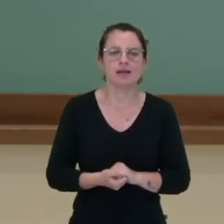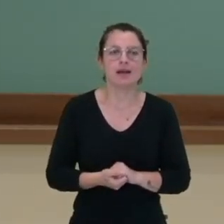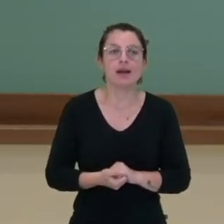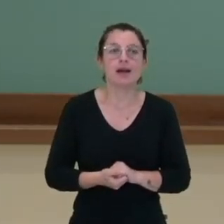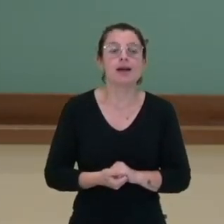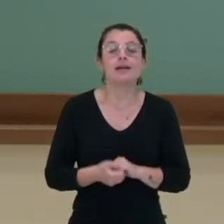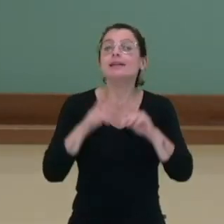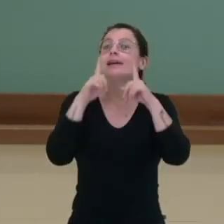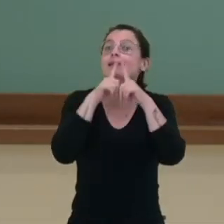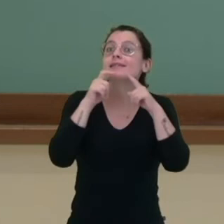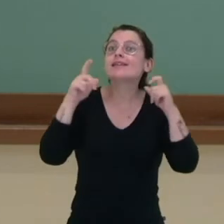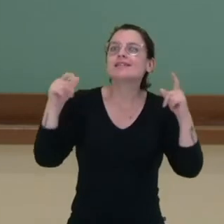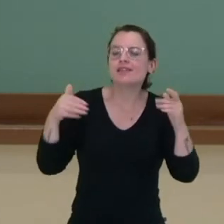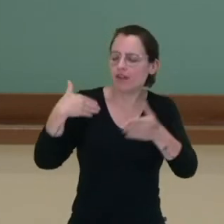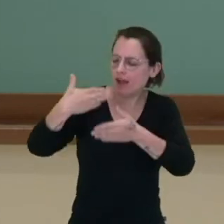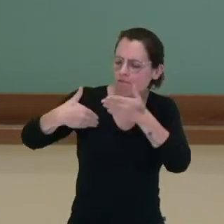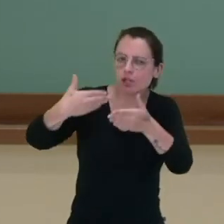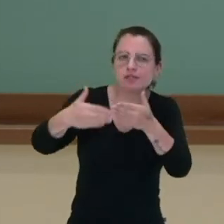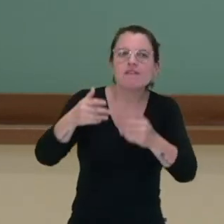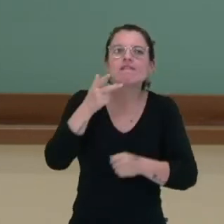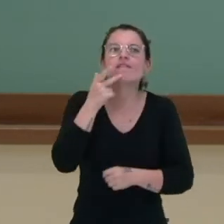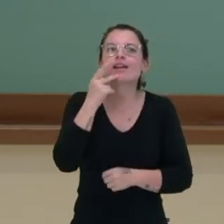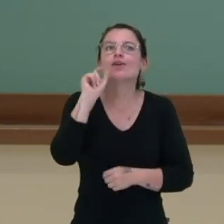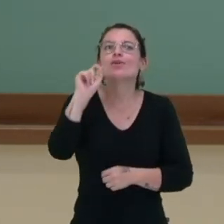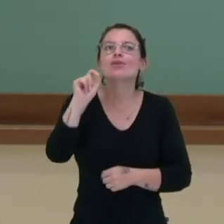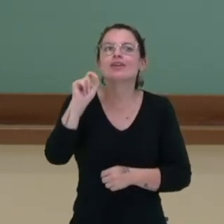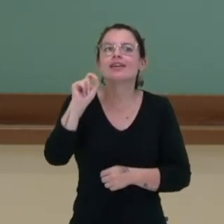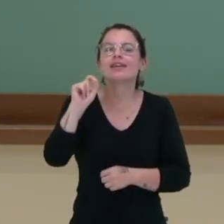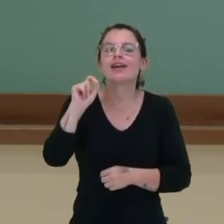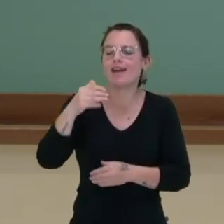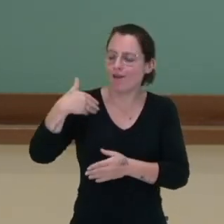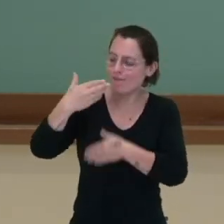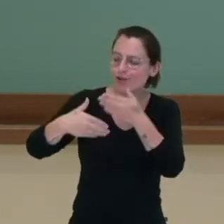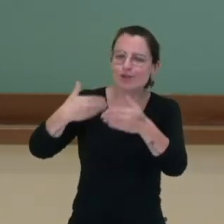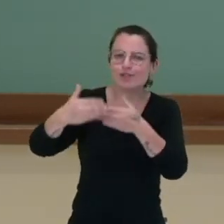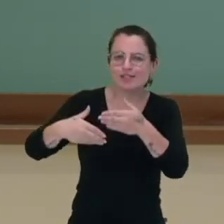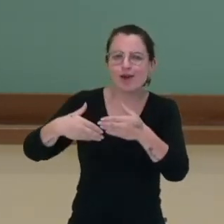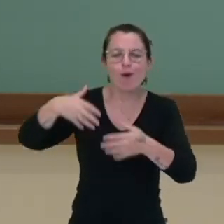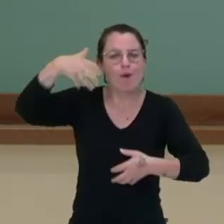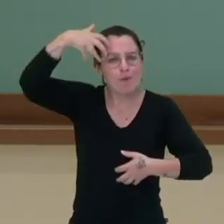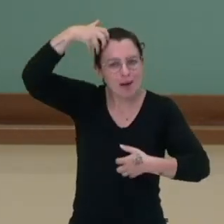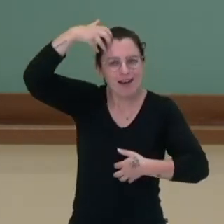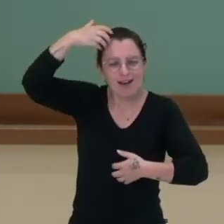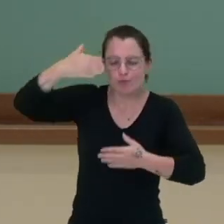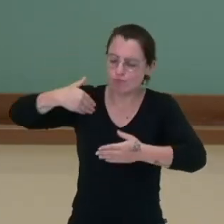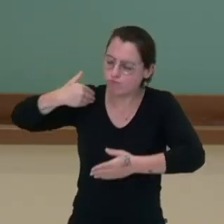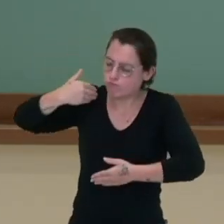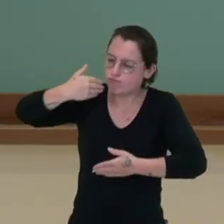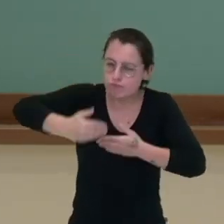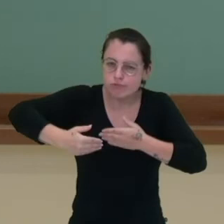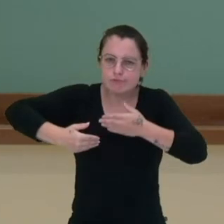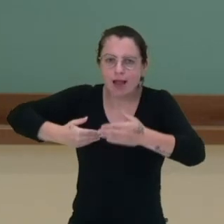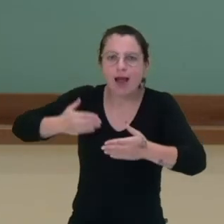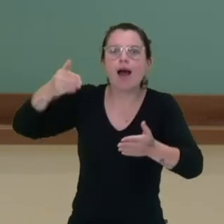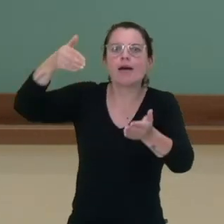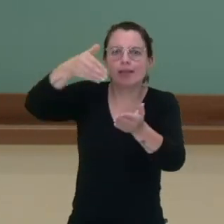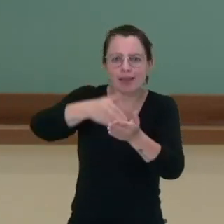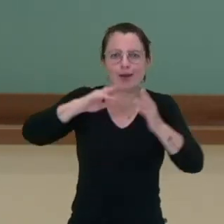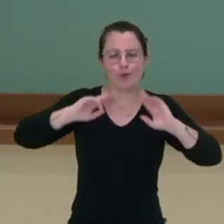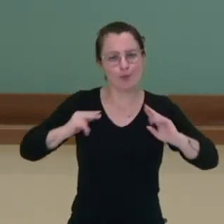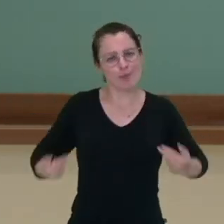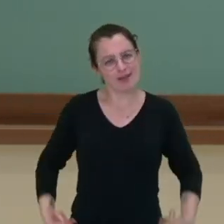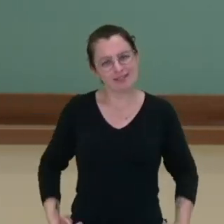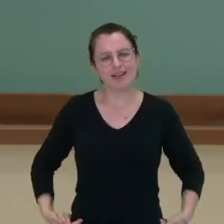ali no século XIX, e vai trazer a teoria da evolução. Ele escreveu um livro chamado A Origem do Homem, e